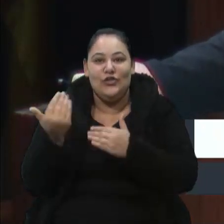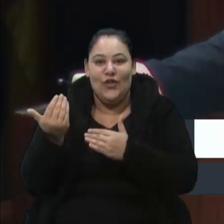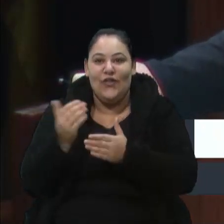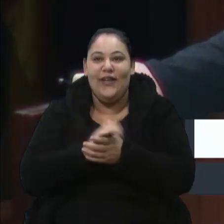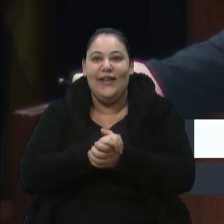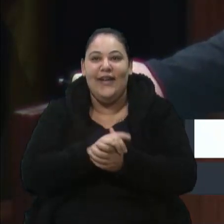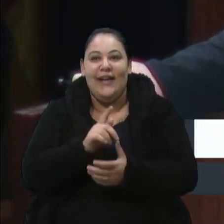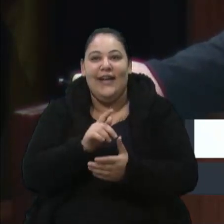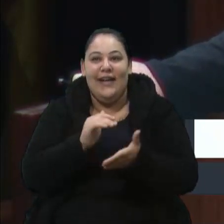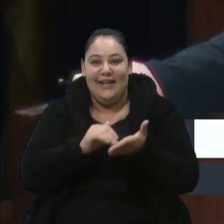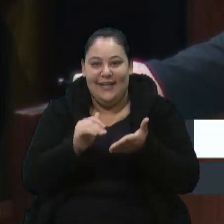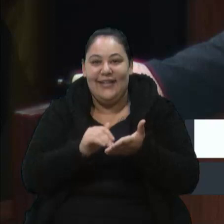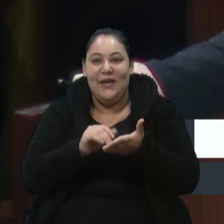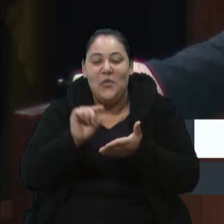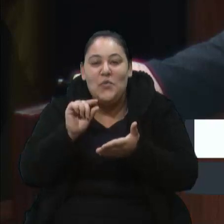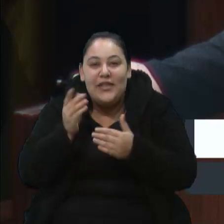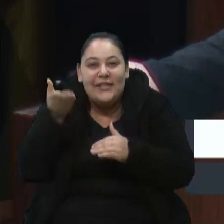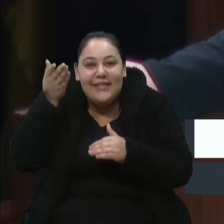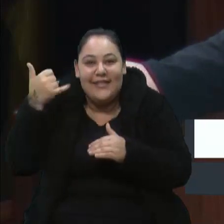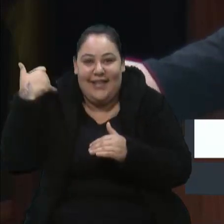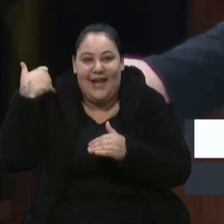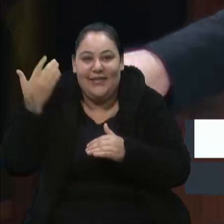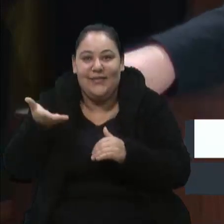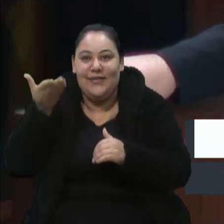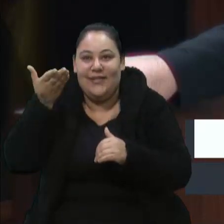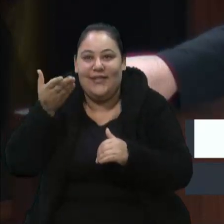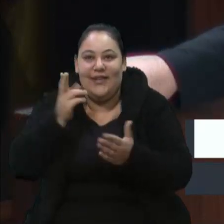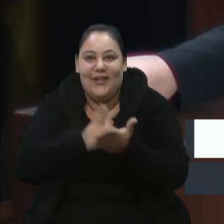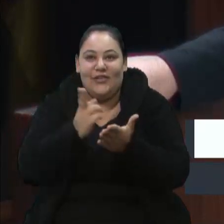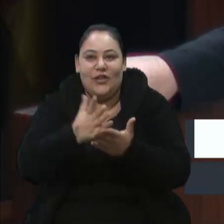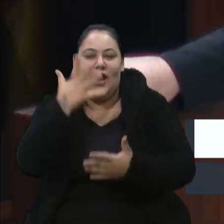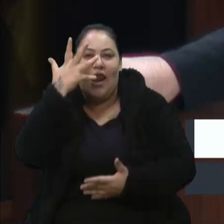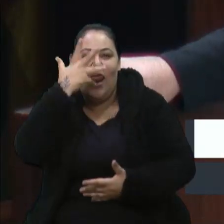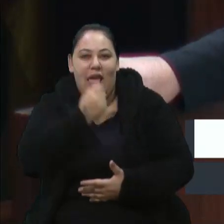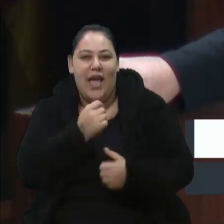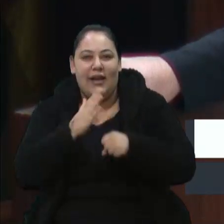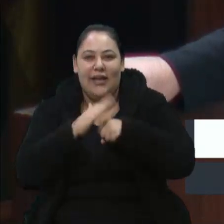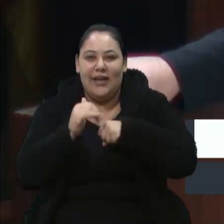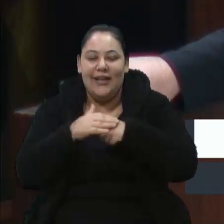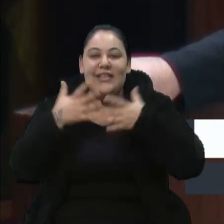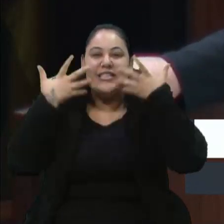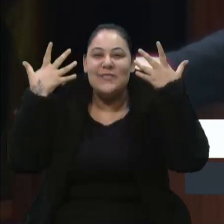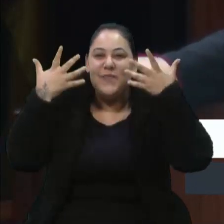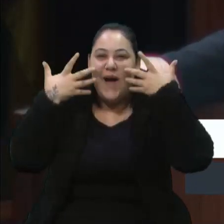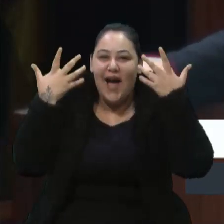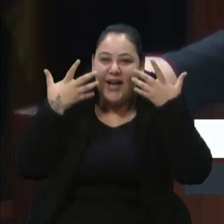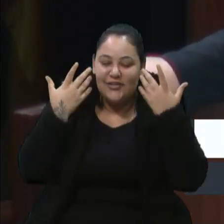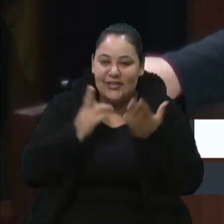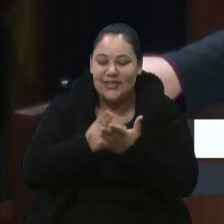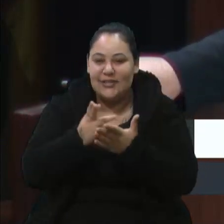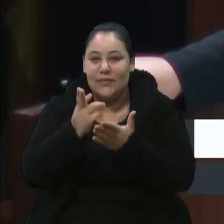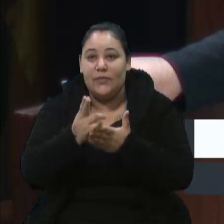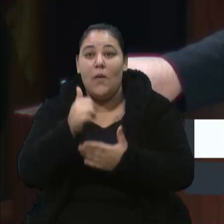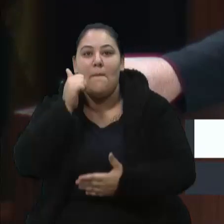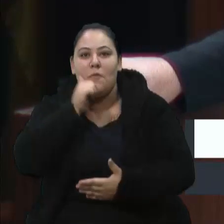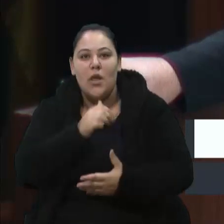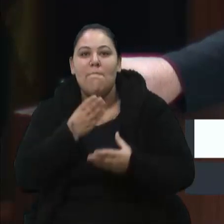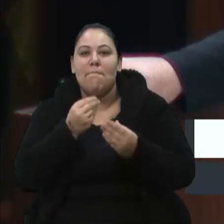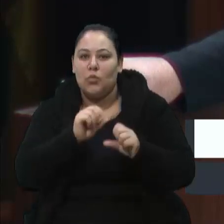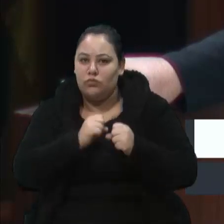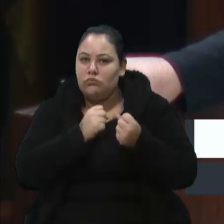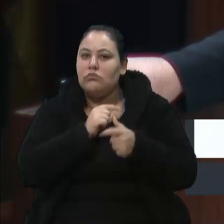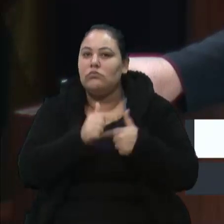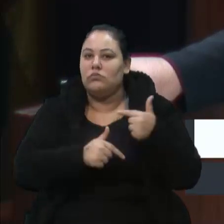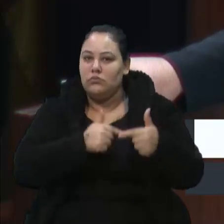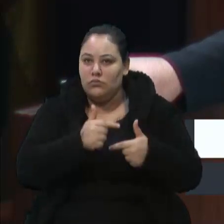mais velha, mas continua, né, bonitona, querida, simpática, né, uma mulher trabalhadora, que